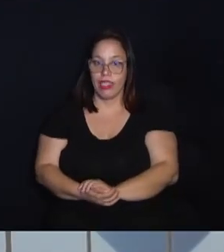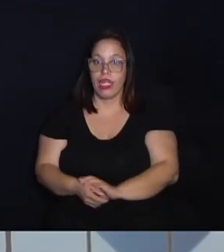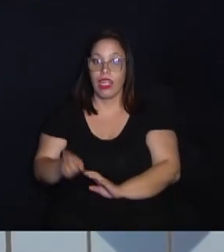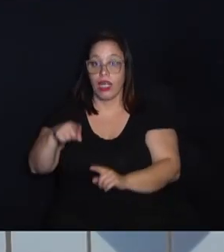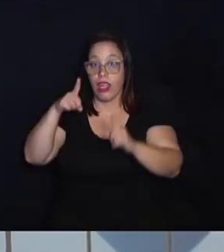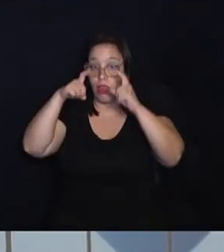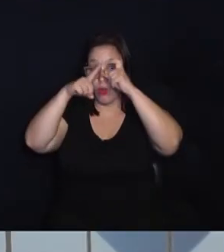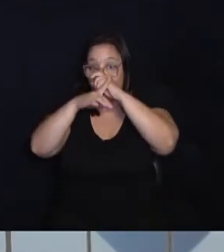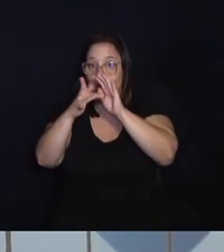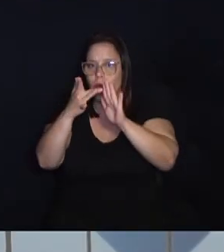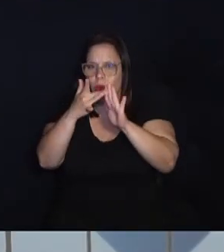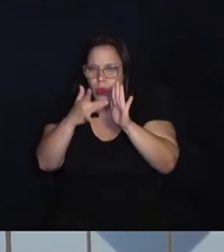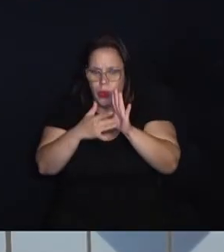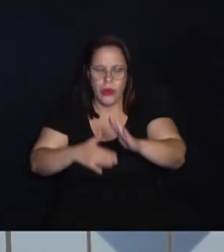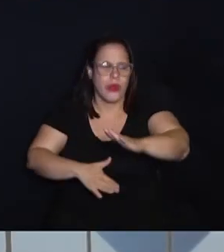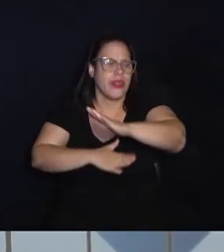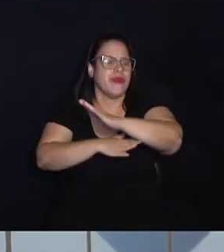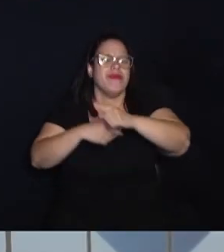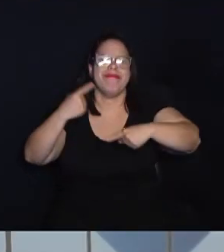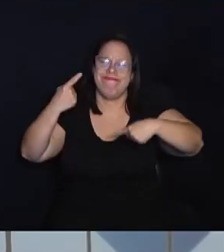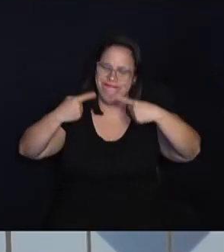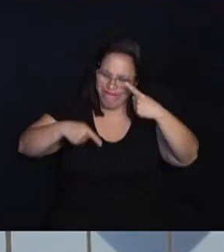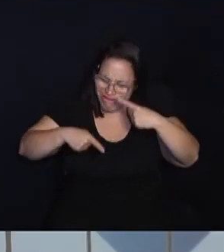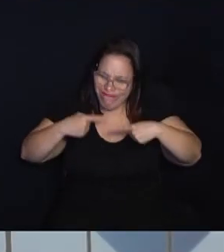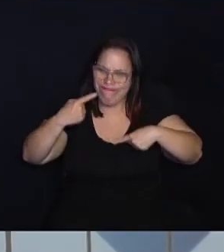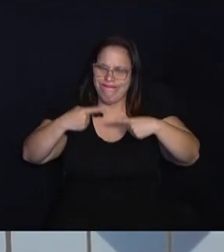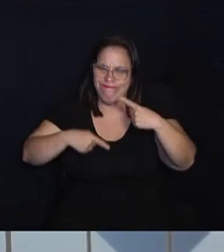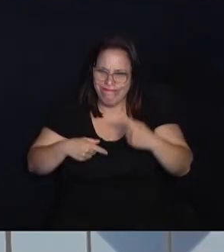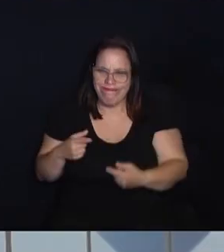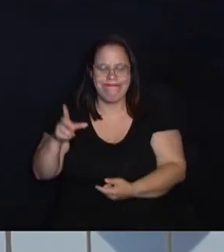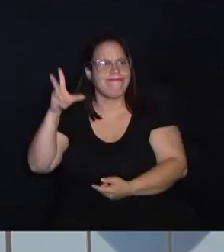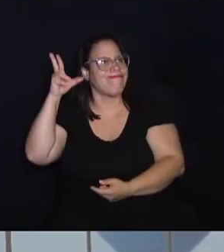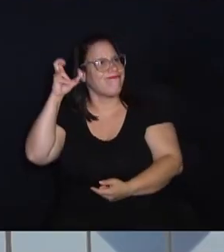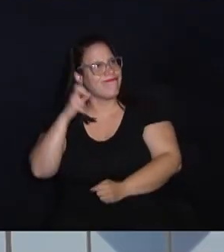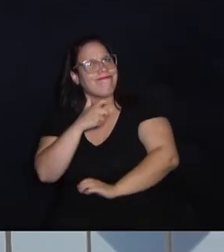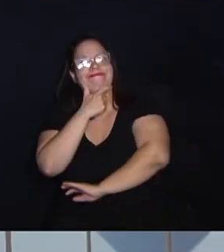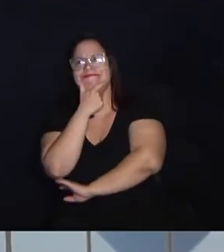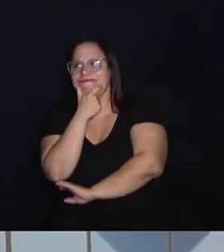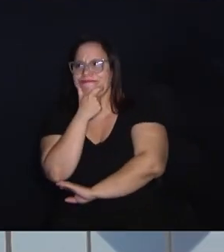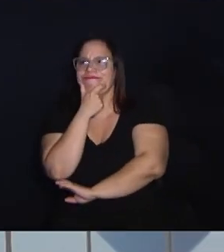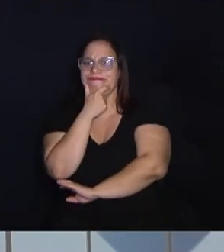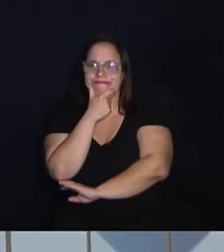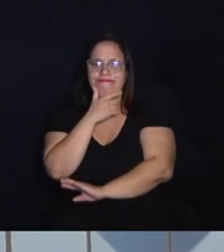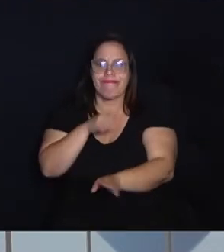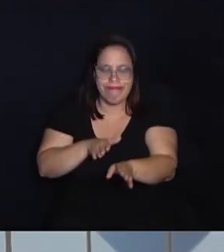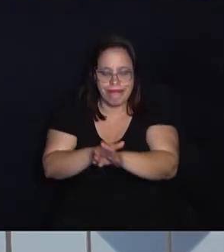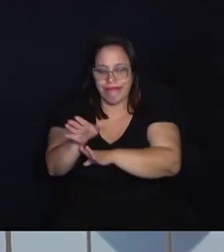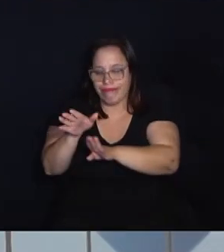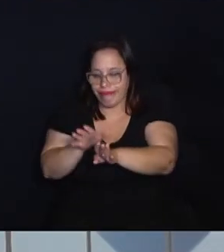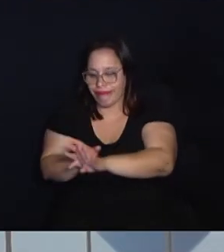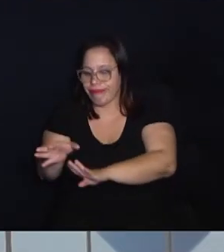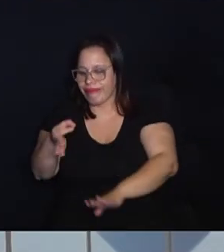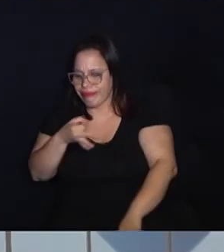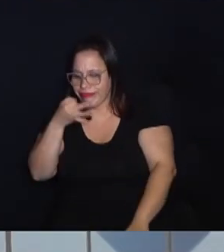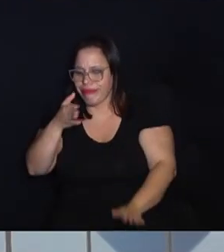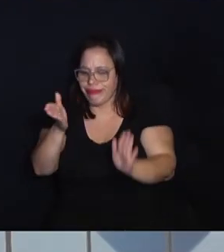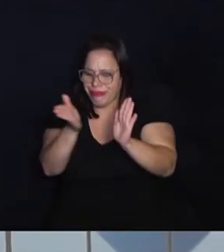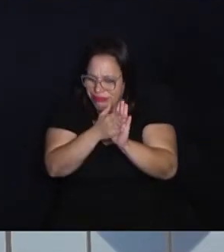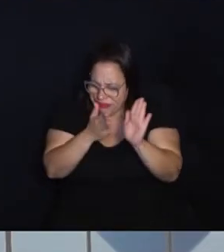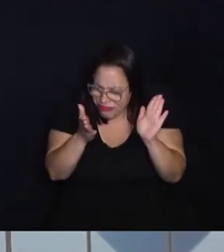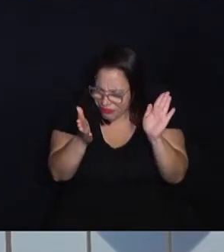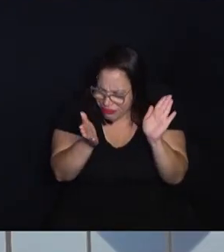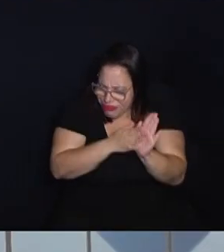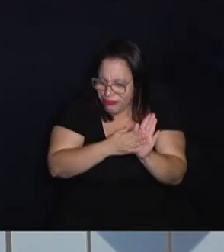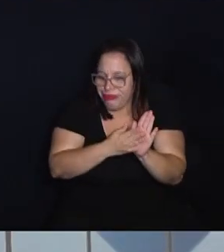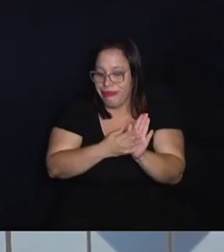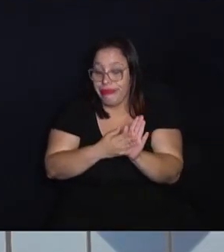está colocado, a Câmara tem debatido, tem discutido, tem ouvido especialista, tem encaminhado sugestões, tem feito propostas para